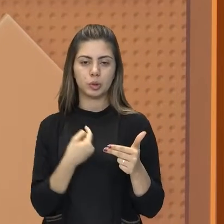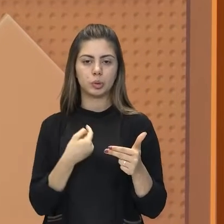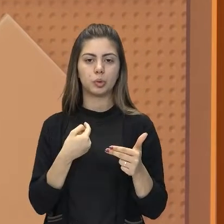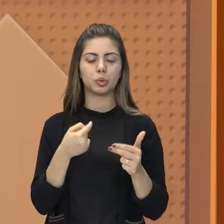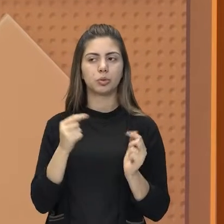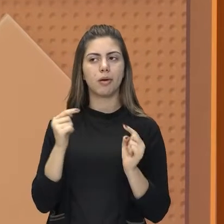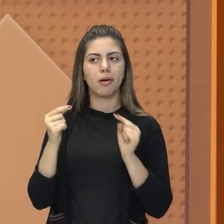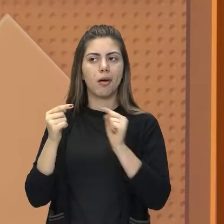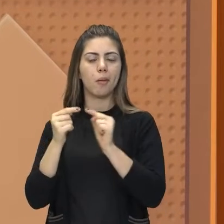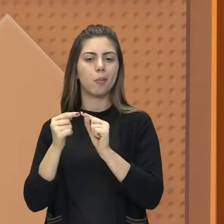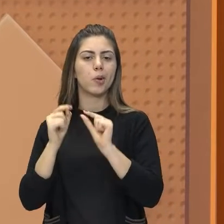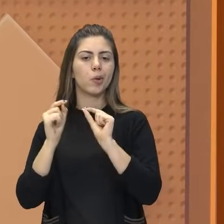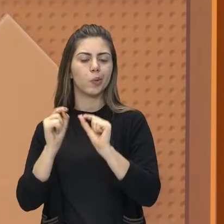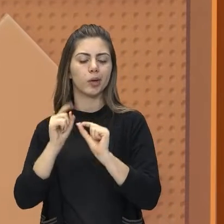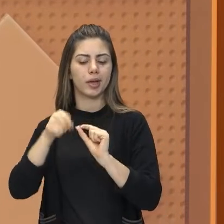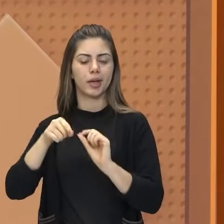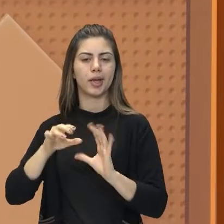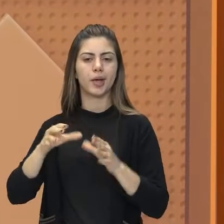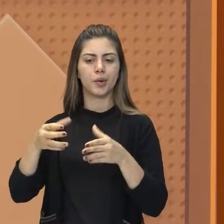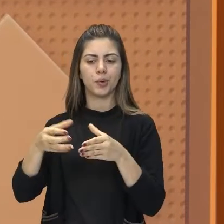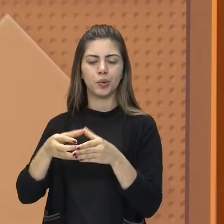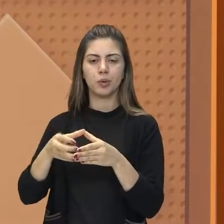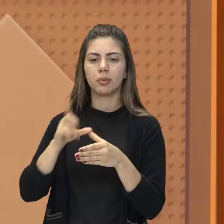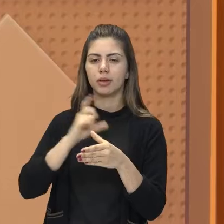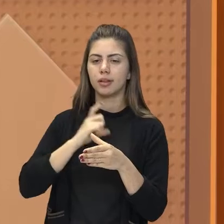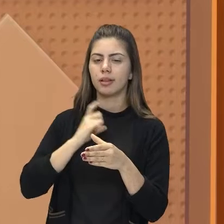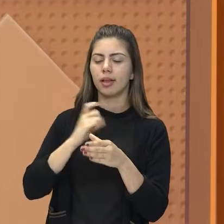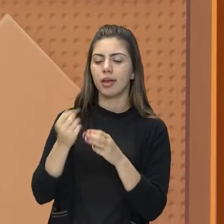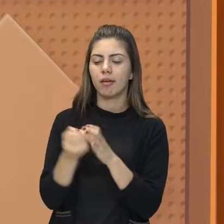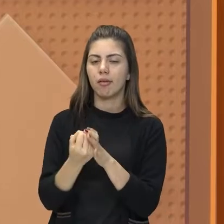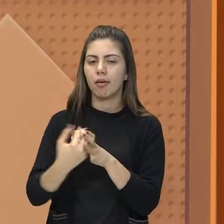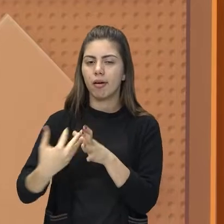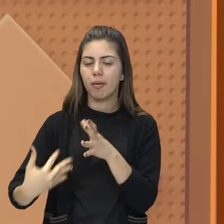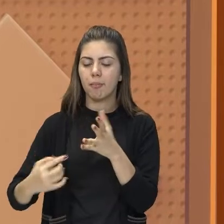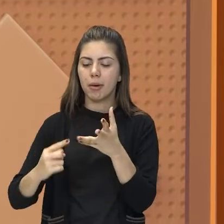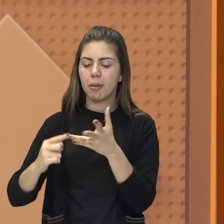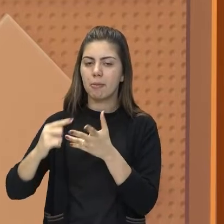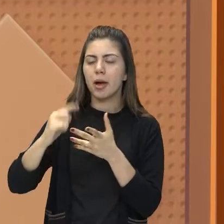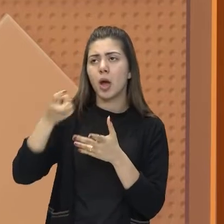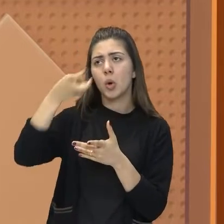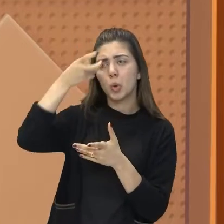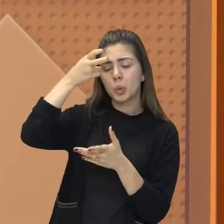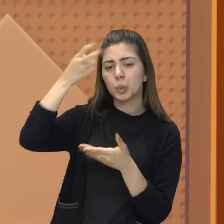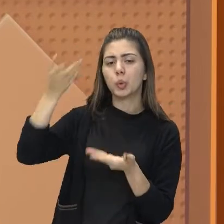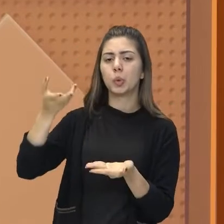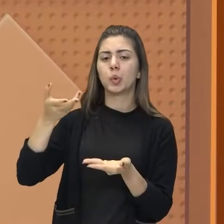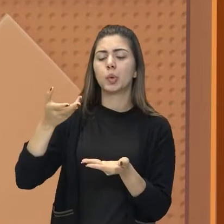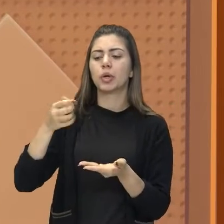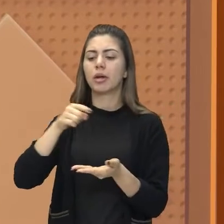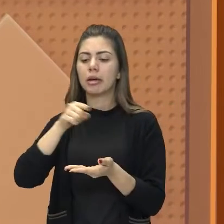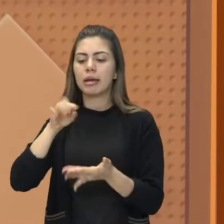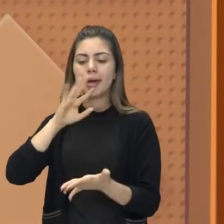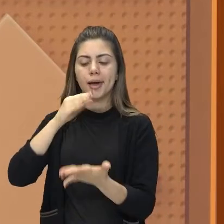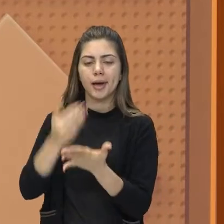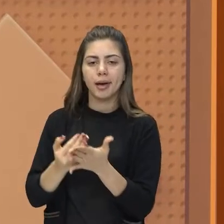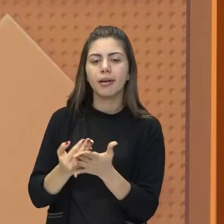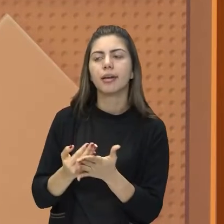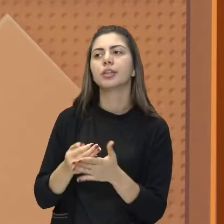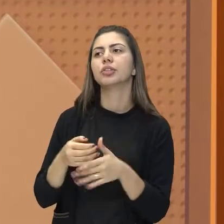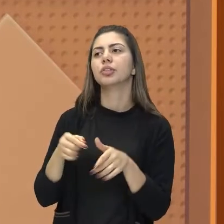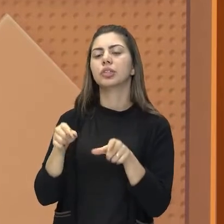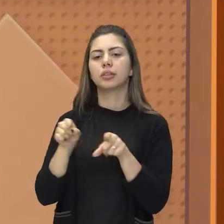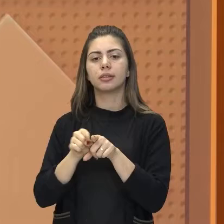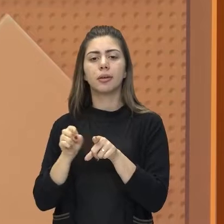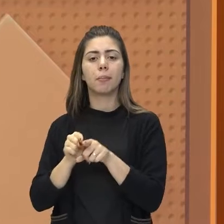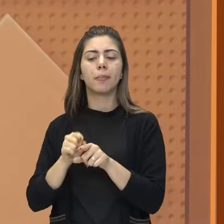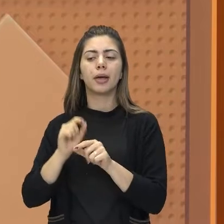um grupo que abrange aí uma mesma cultura, o mesmo conjunto de crenças, o mesmo conjunto